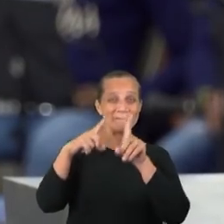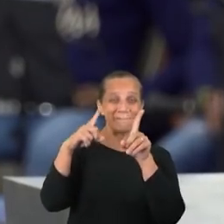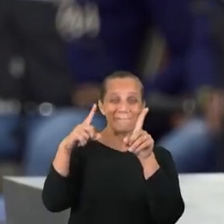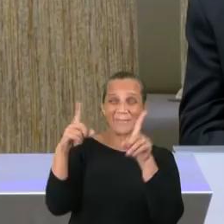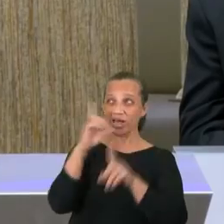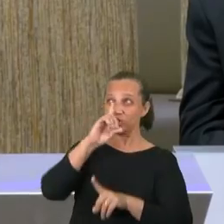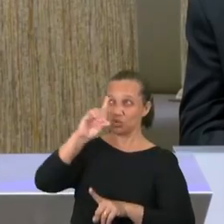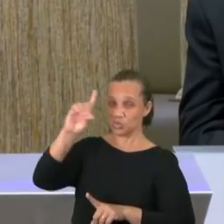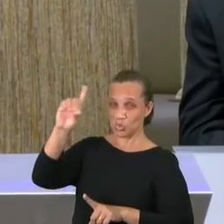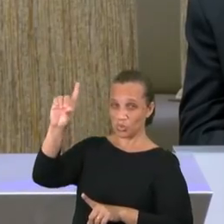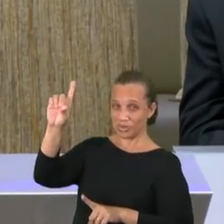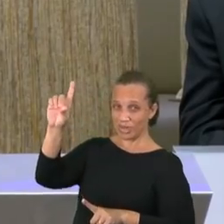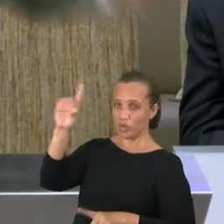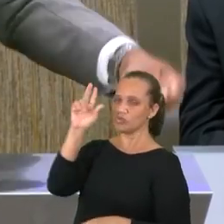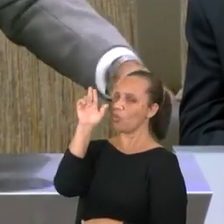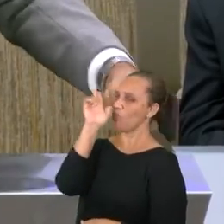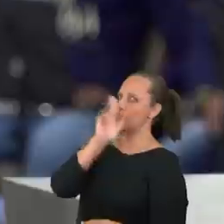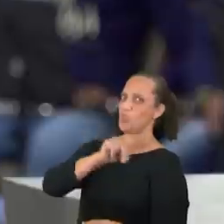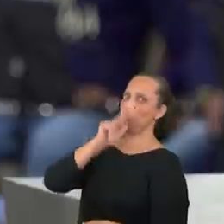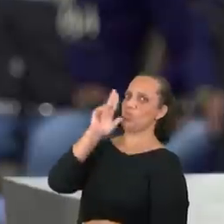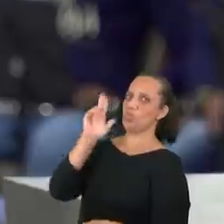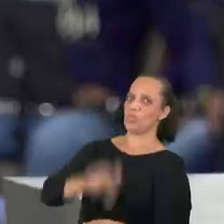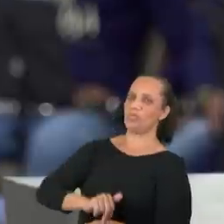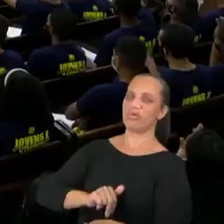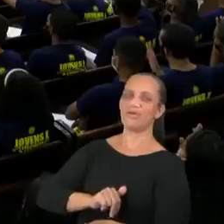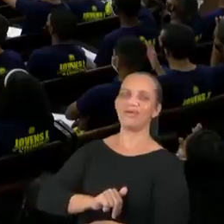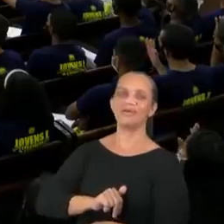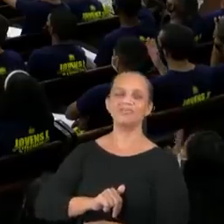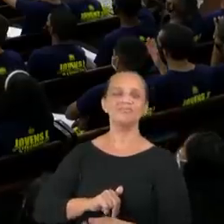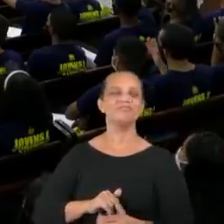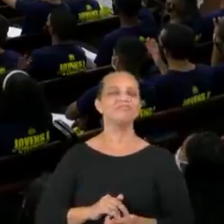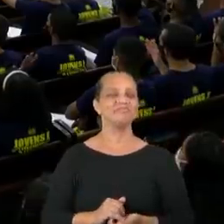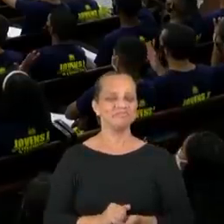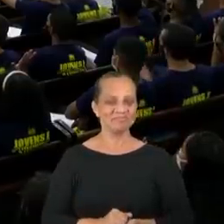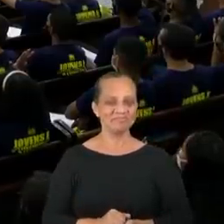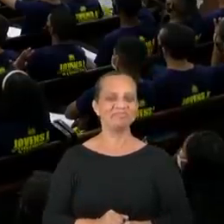de Joel. Aleluia!